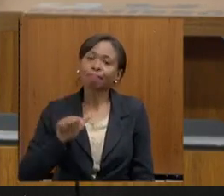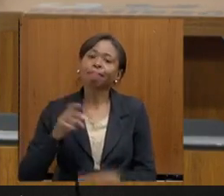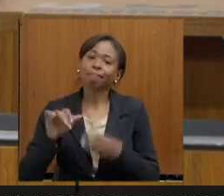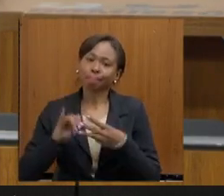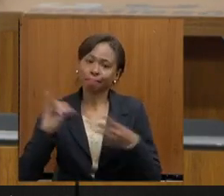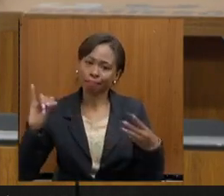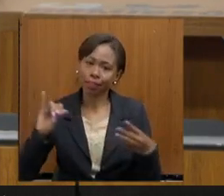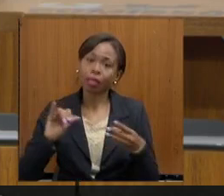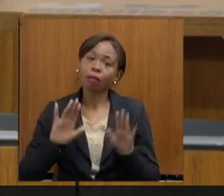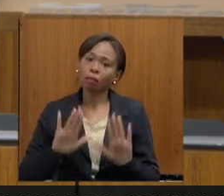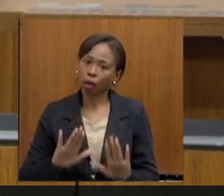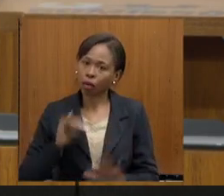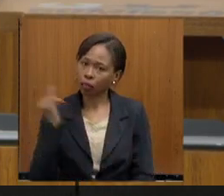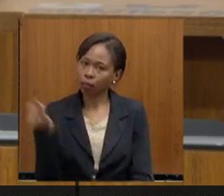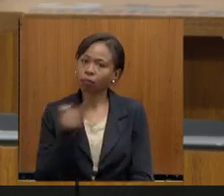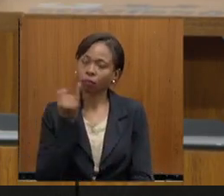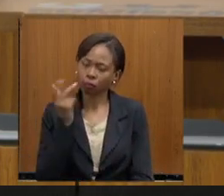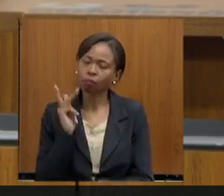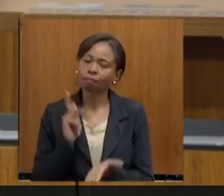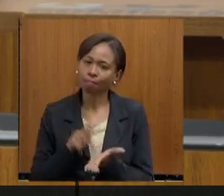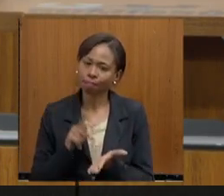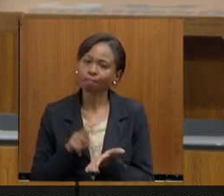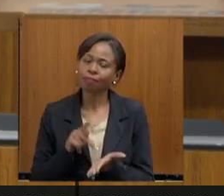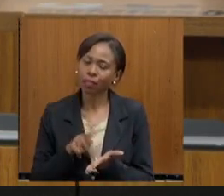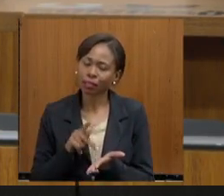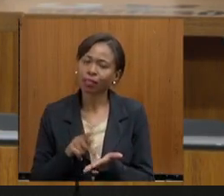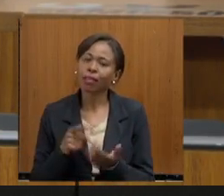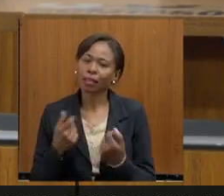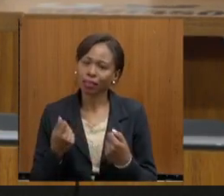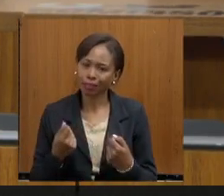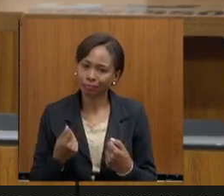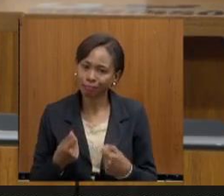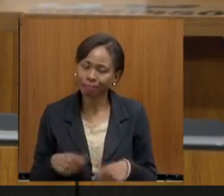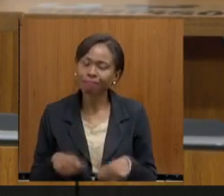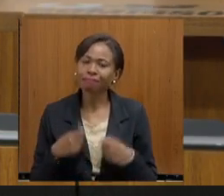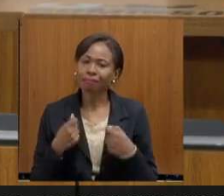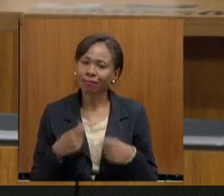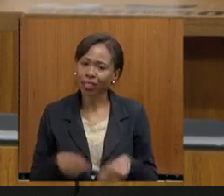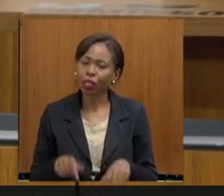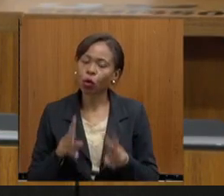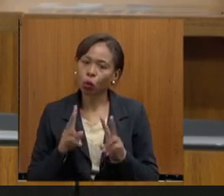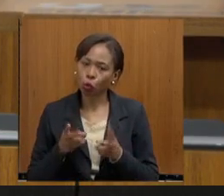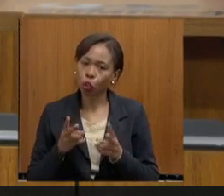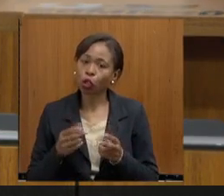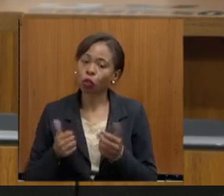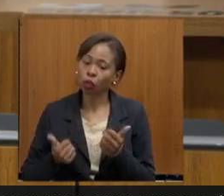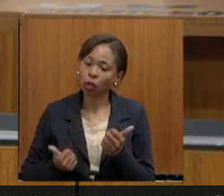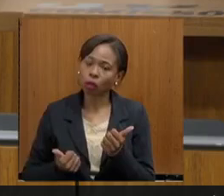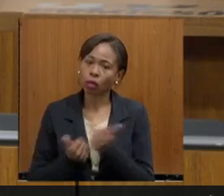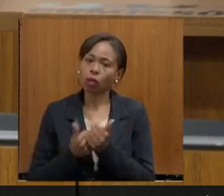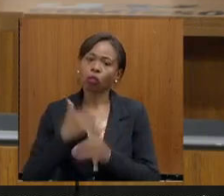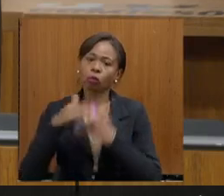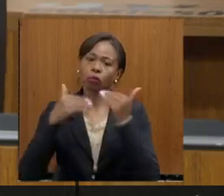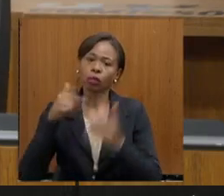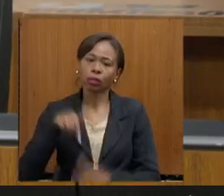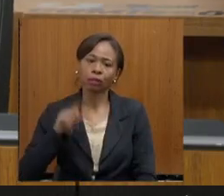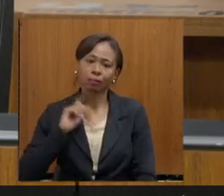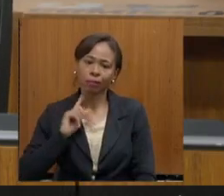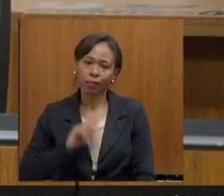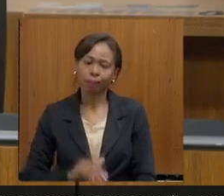companhia mas é fundamental para a gente poder seguir sendo esse indutor do desenvolvimento em Minas